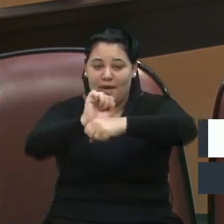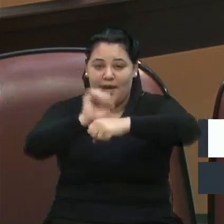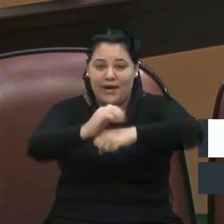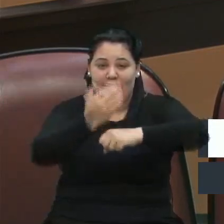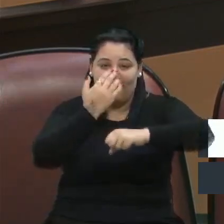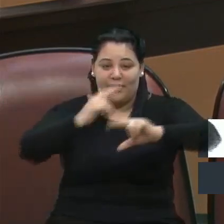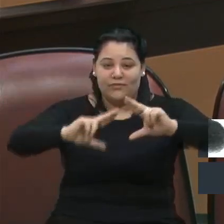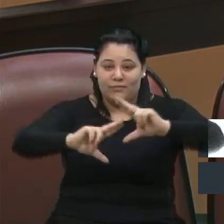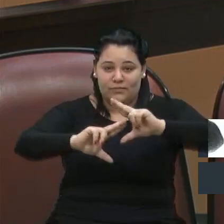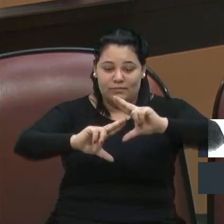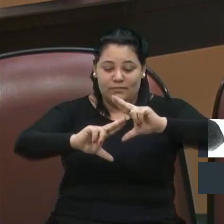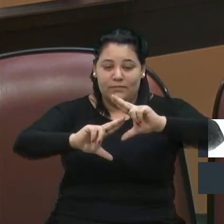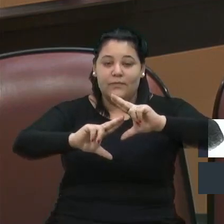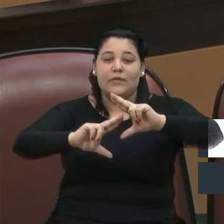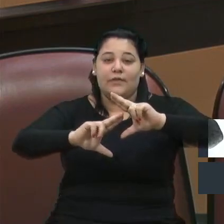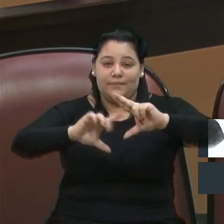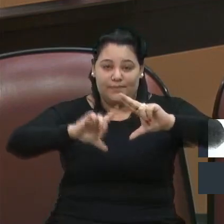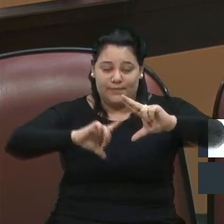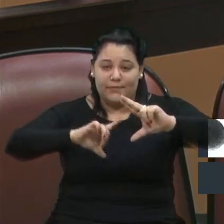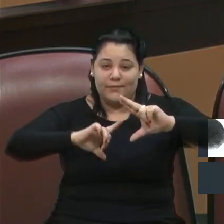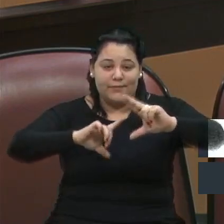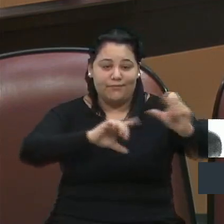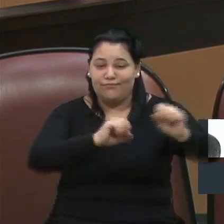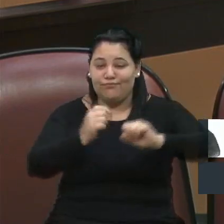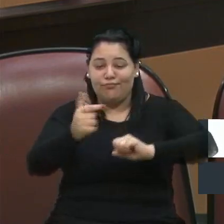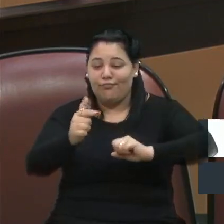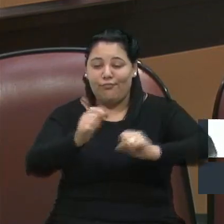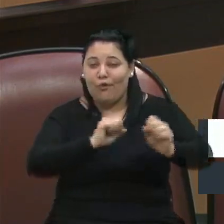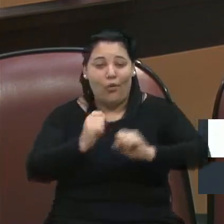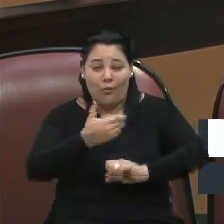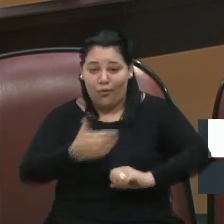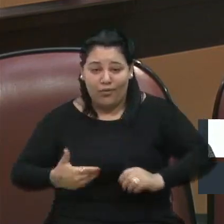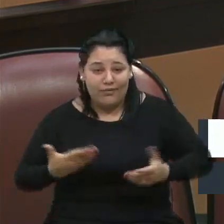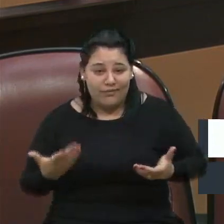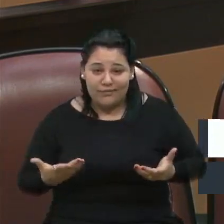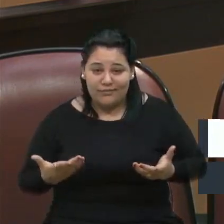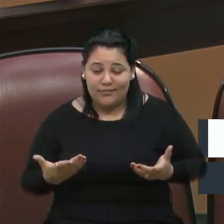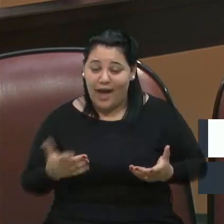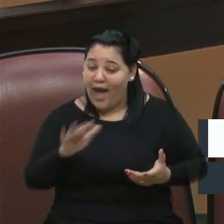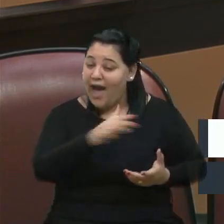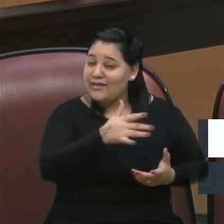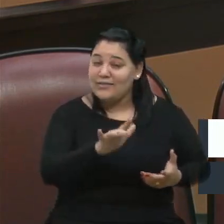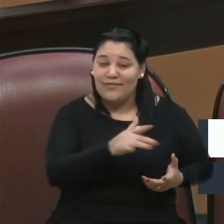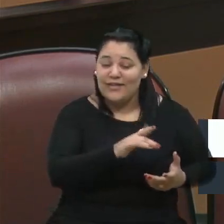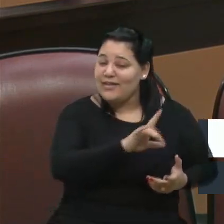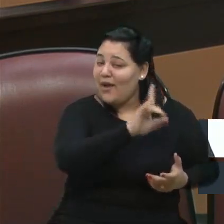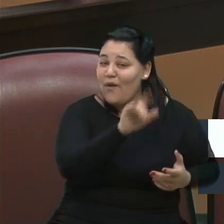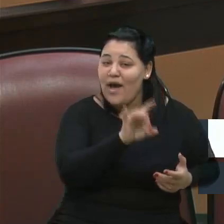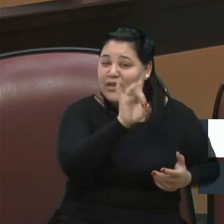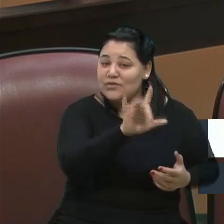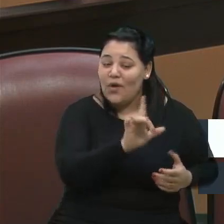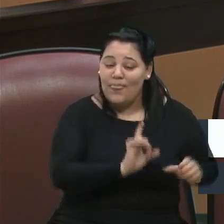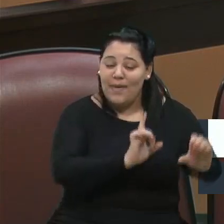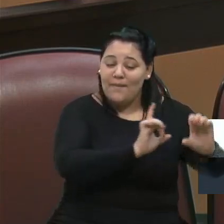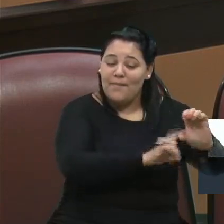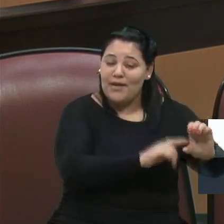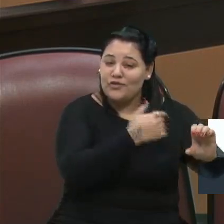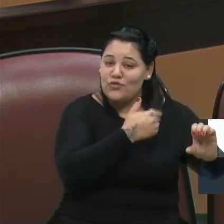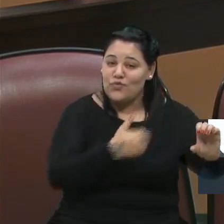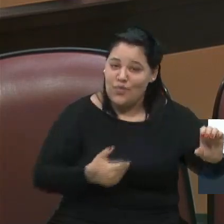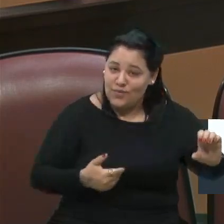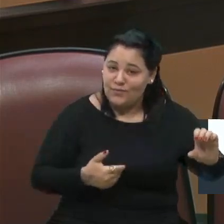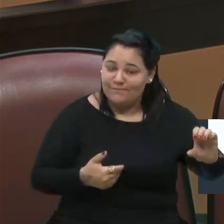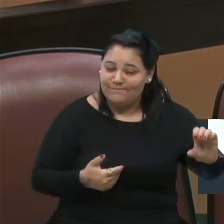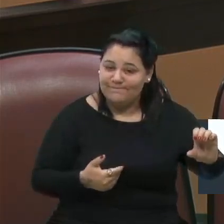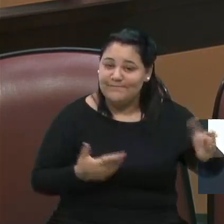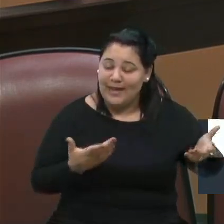tem poder público. E aí, muitas vezes, não é o poder público e os representantes que estão aqui dentro culpados, mas estamos sempre